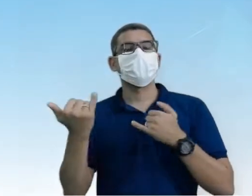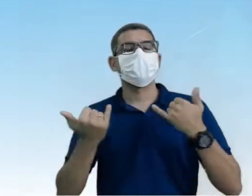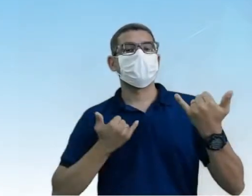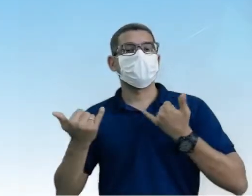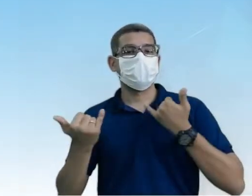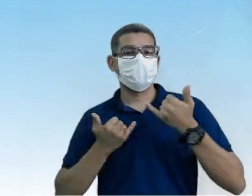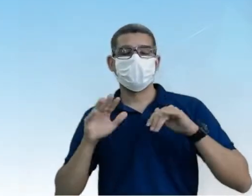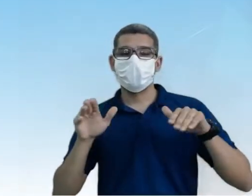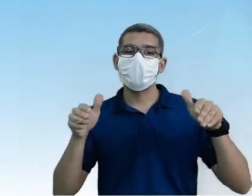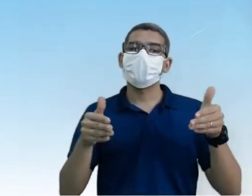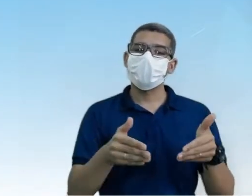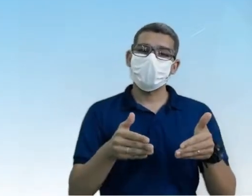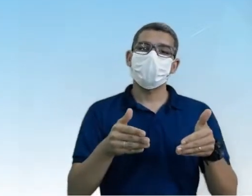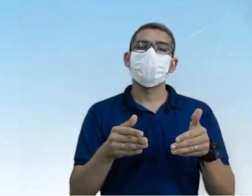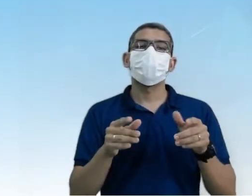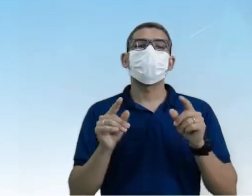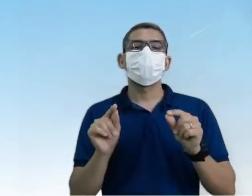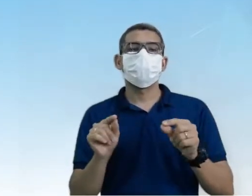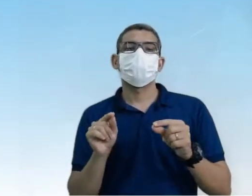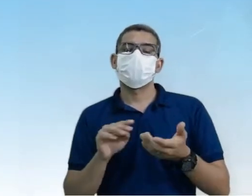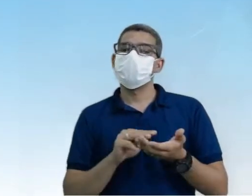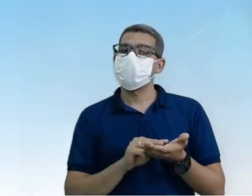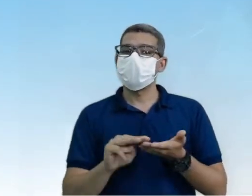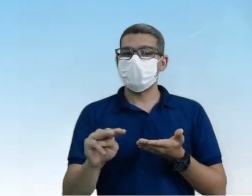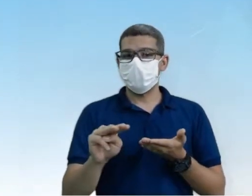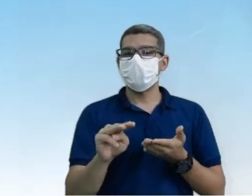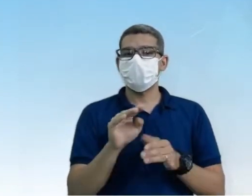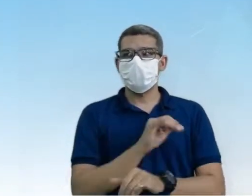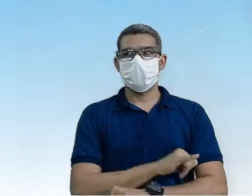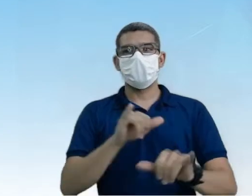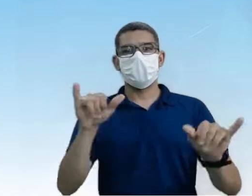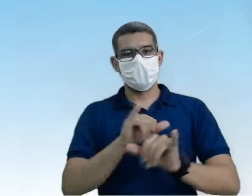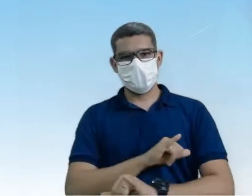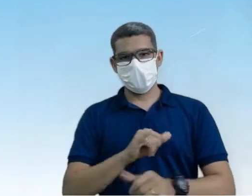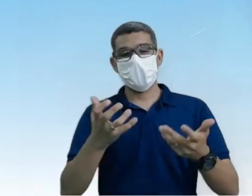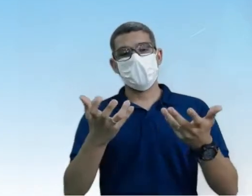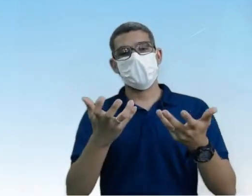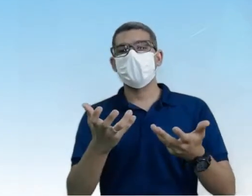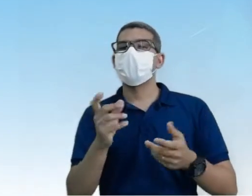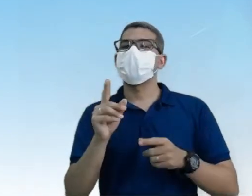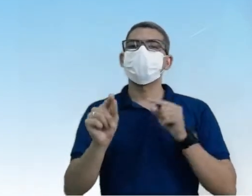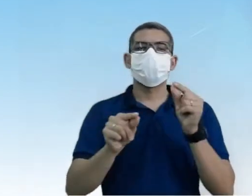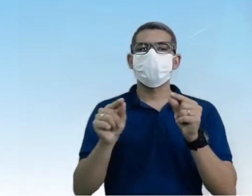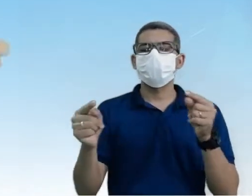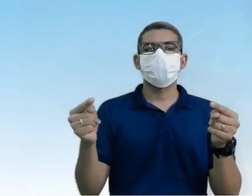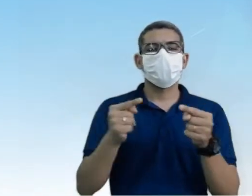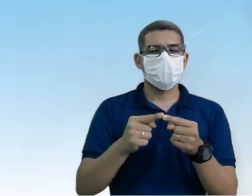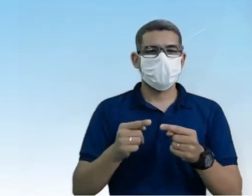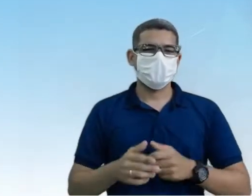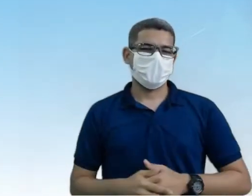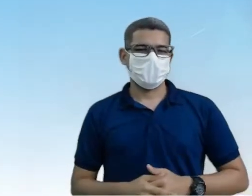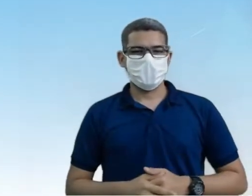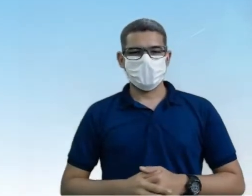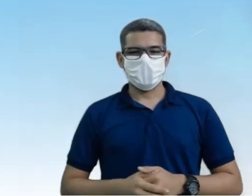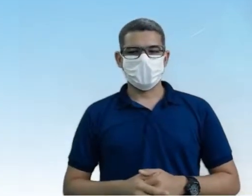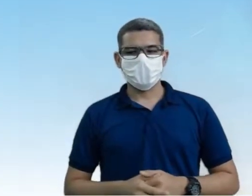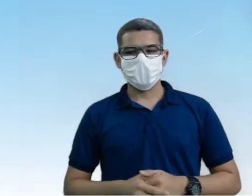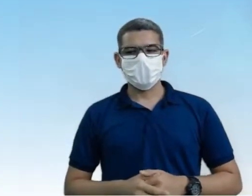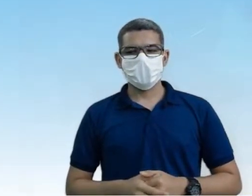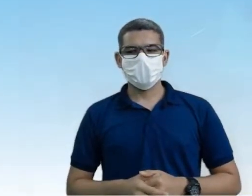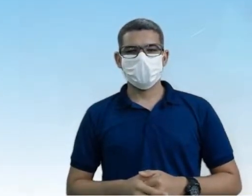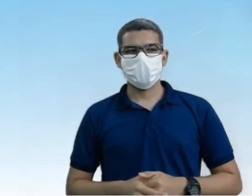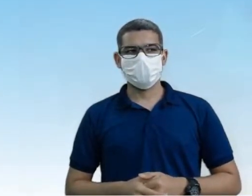informações específicas do que a mensagem desses anúncios querem passar, ok? Então vamos lá para a